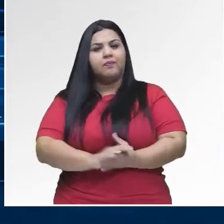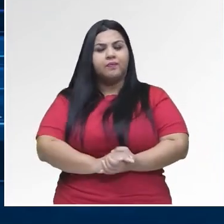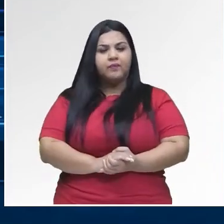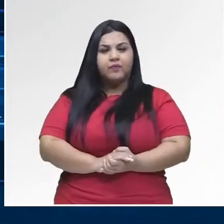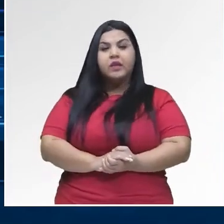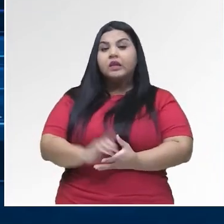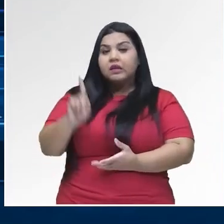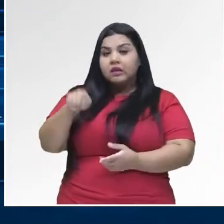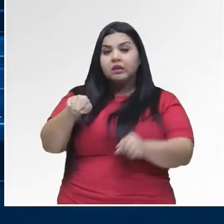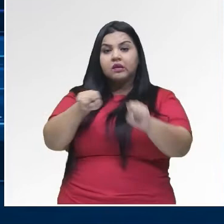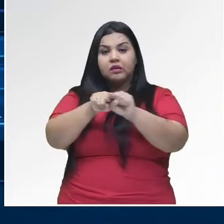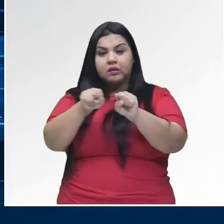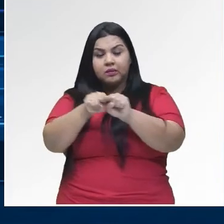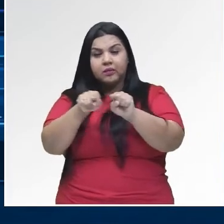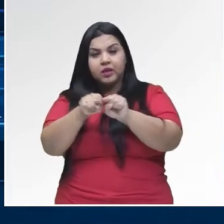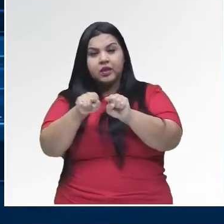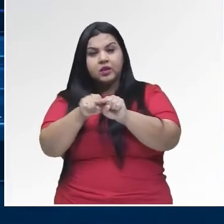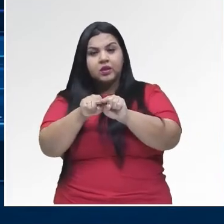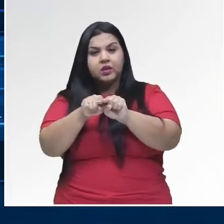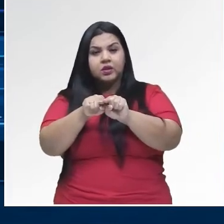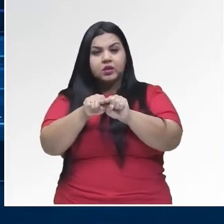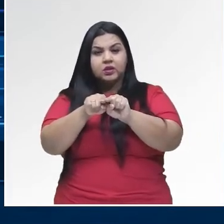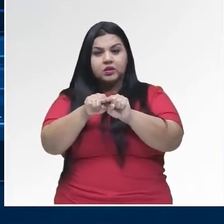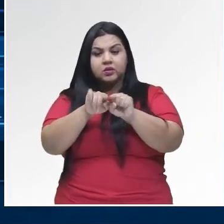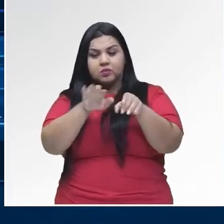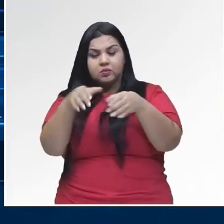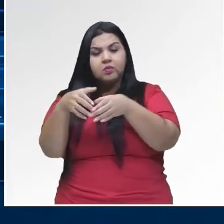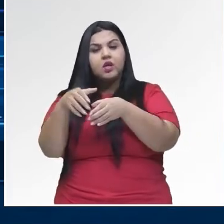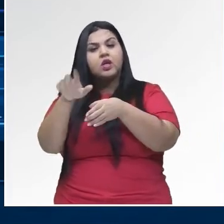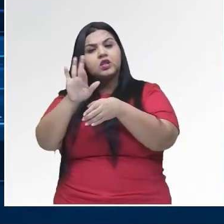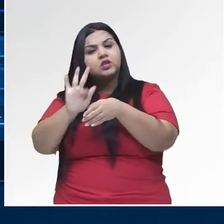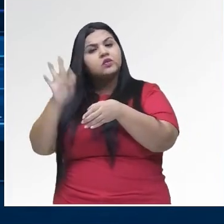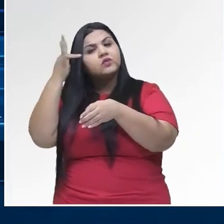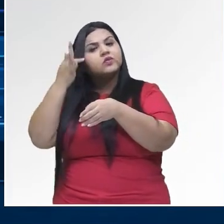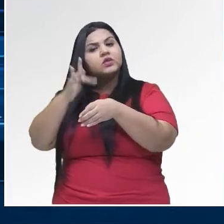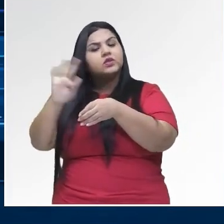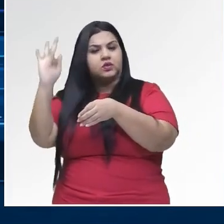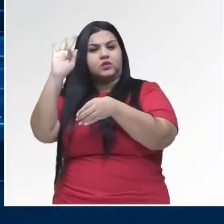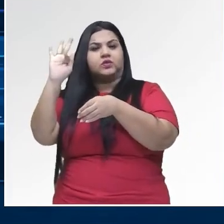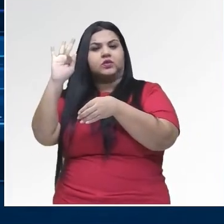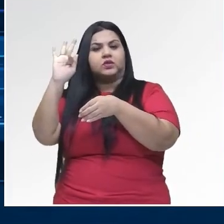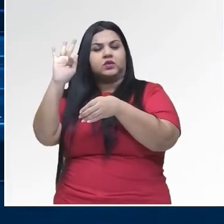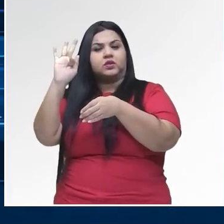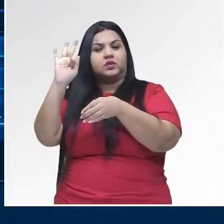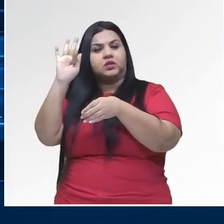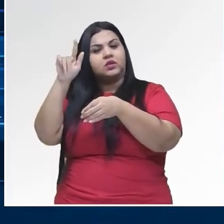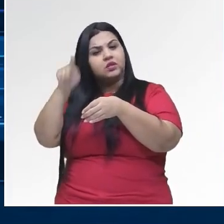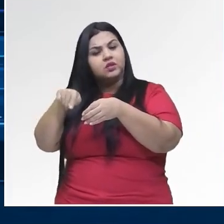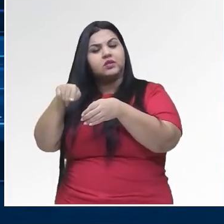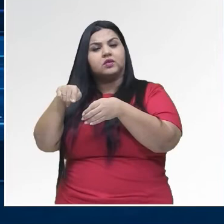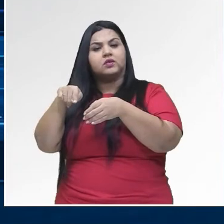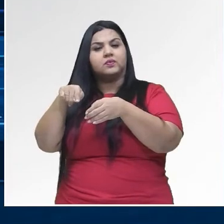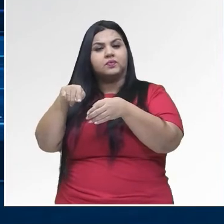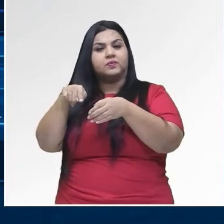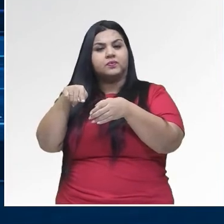Ela é também uma parte da filosofia. A filosofia, né, é justamente isso, né?